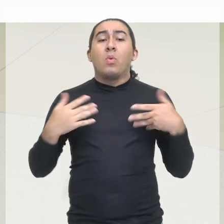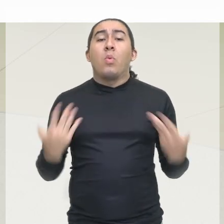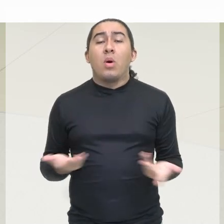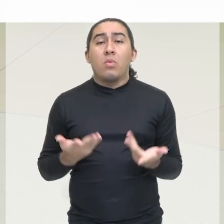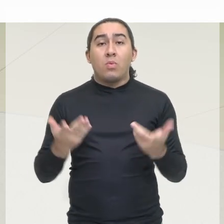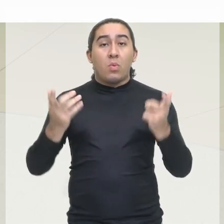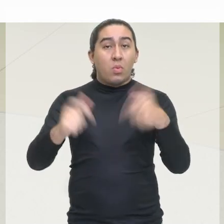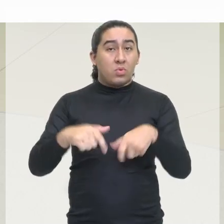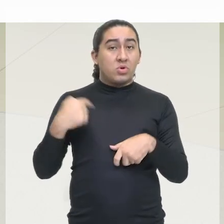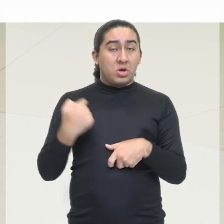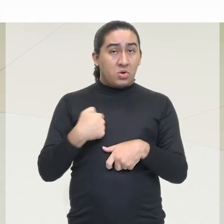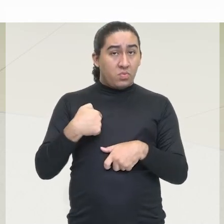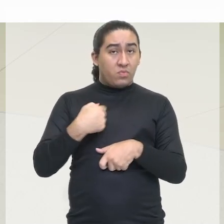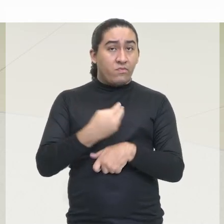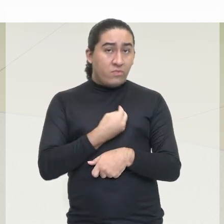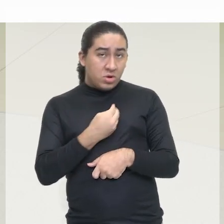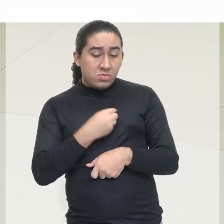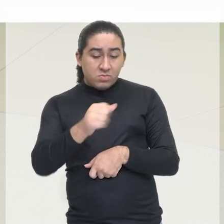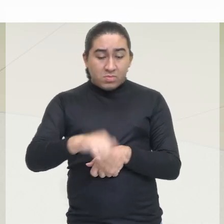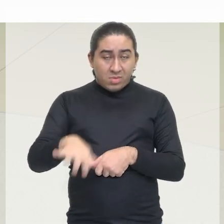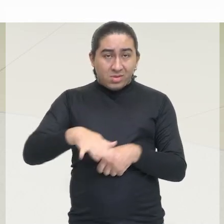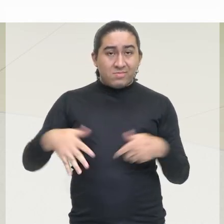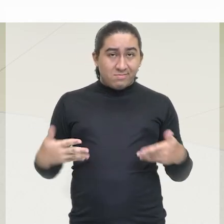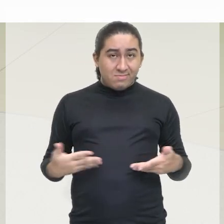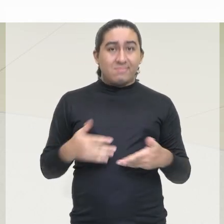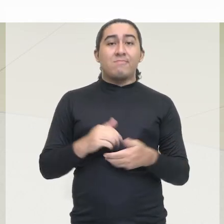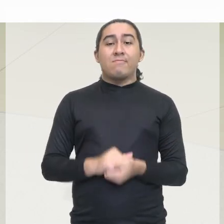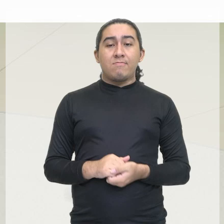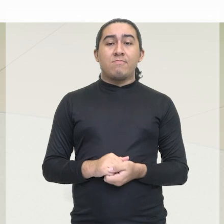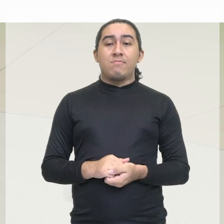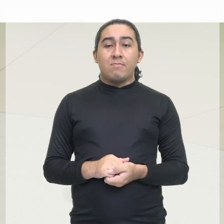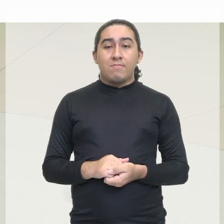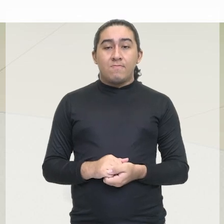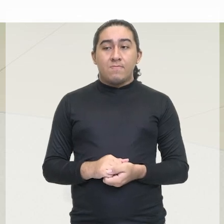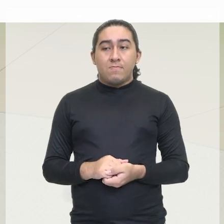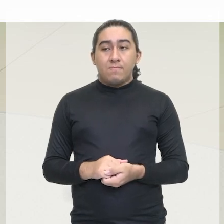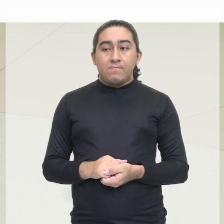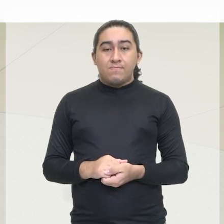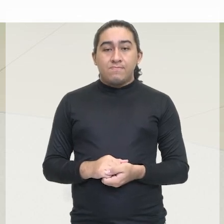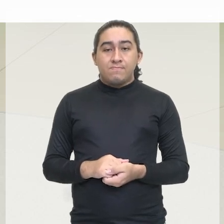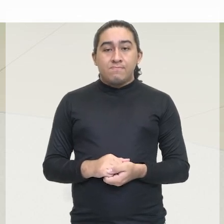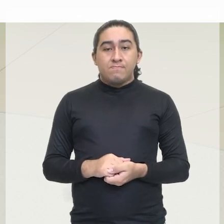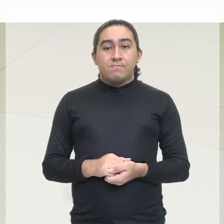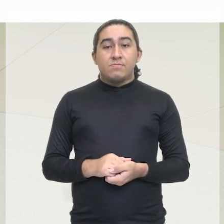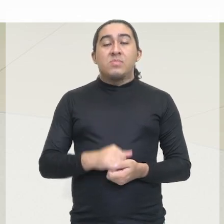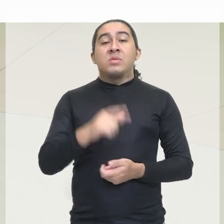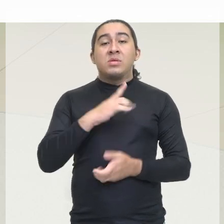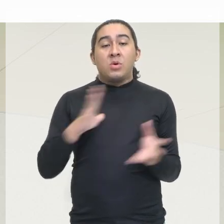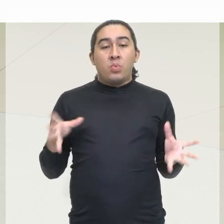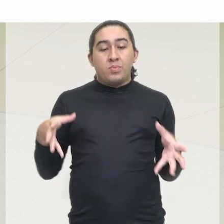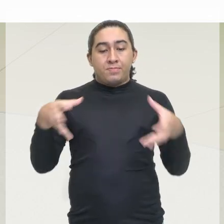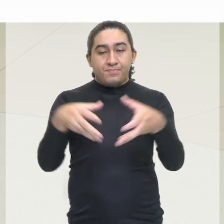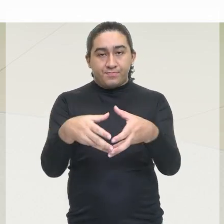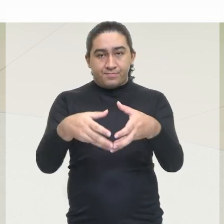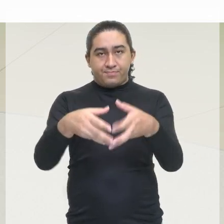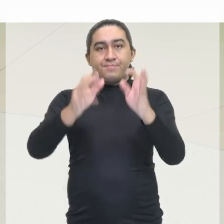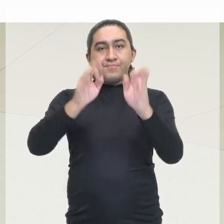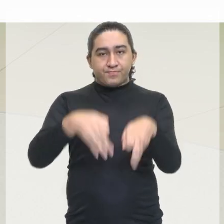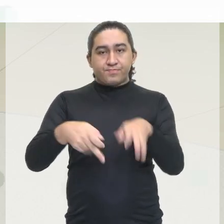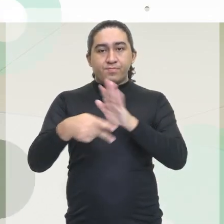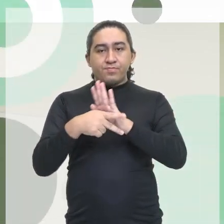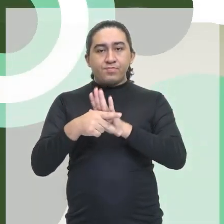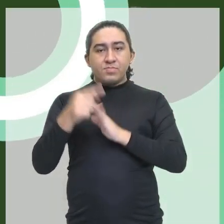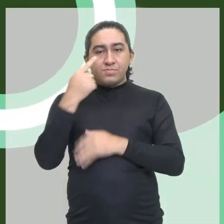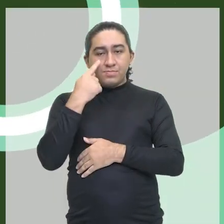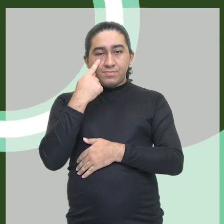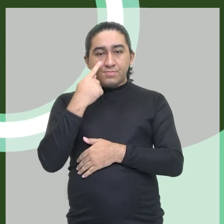que bioma eu vivo? Vamos ver aí que nós temos um conjunto, uma distribuição desses